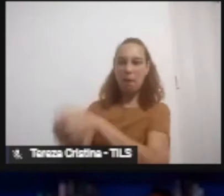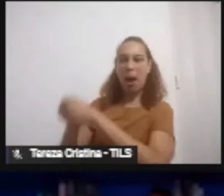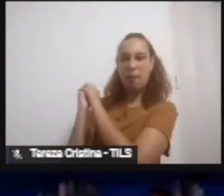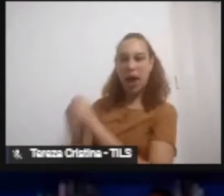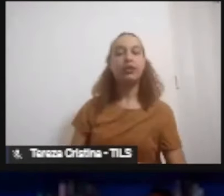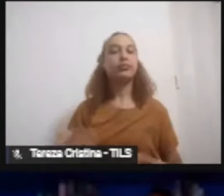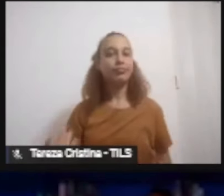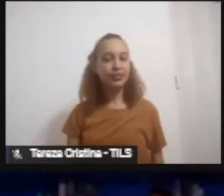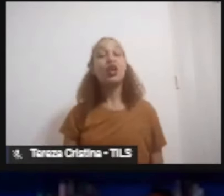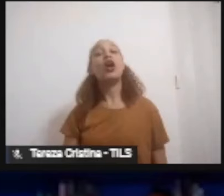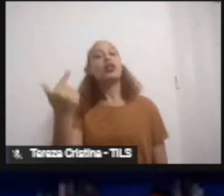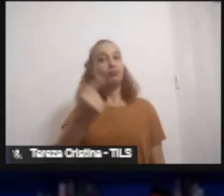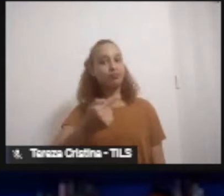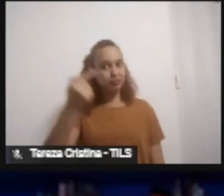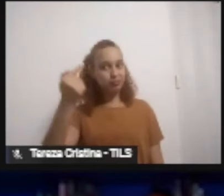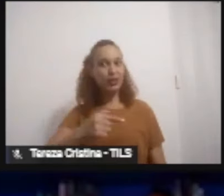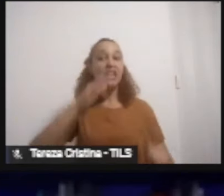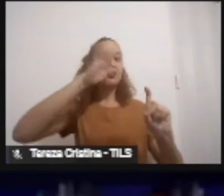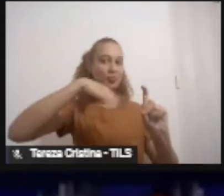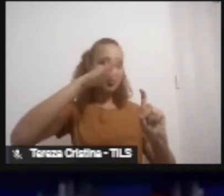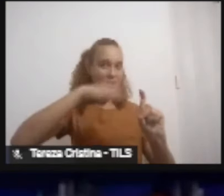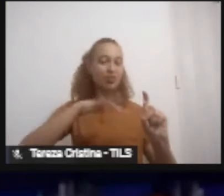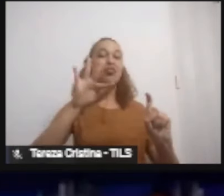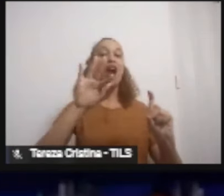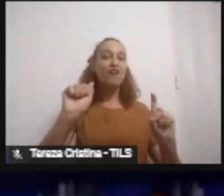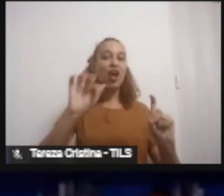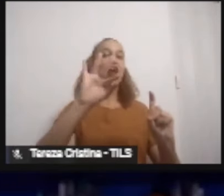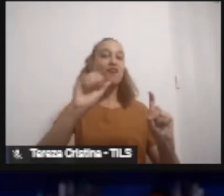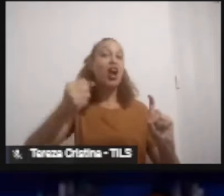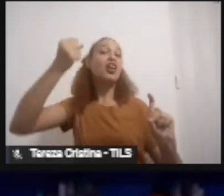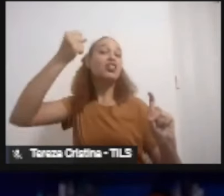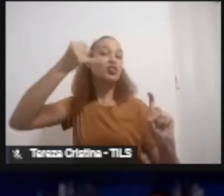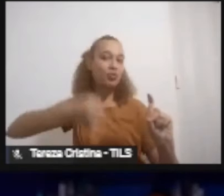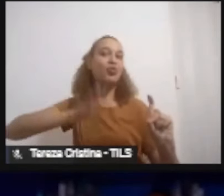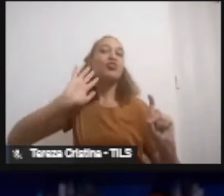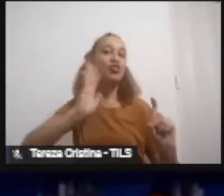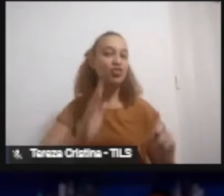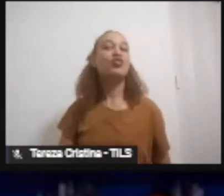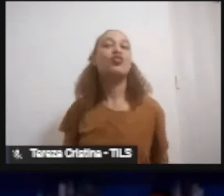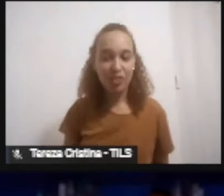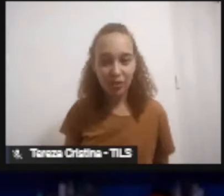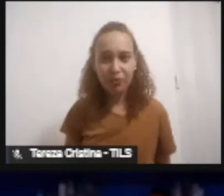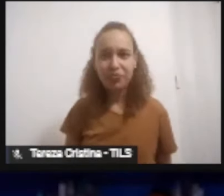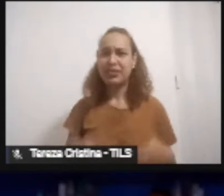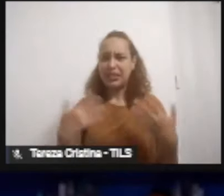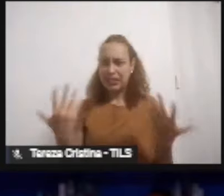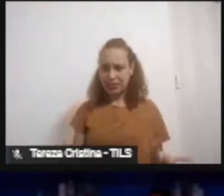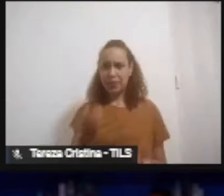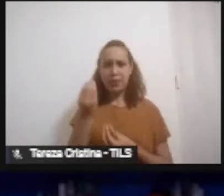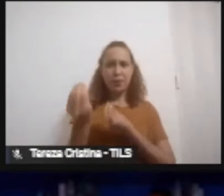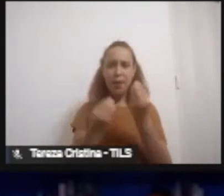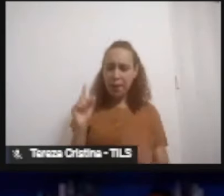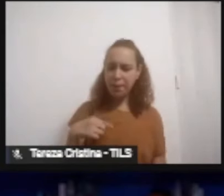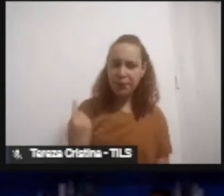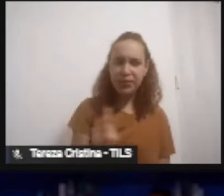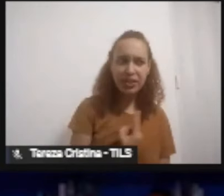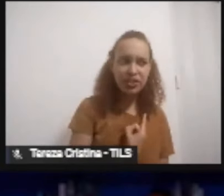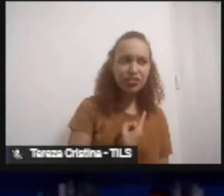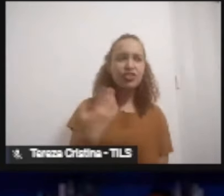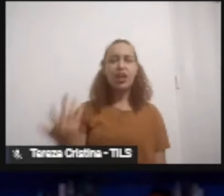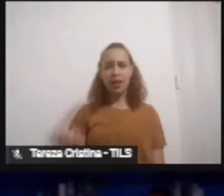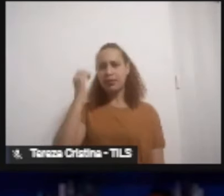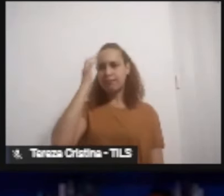que a Fafá estava trazendo para a gente, né? Gente, como é que a gente tem que